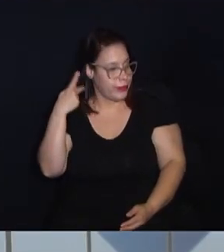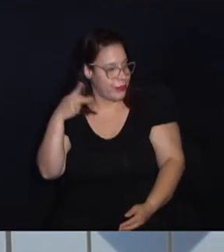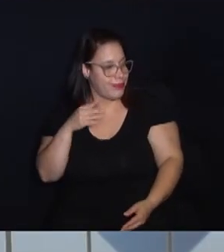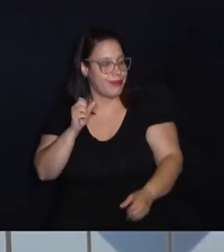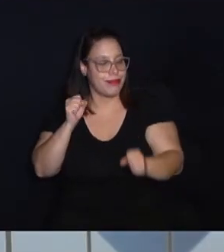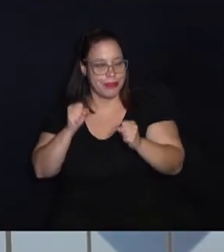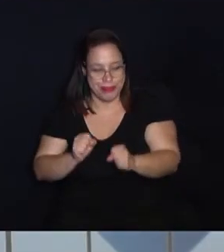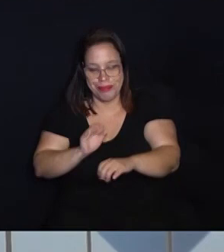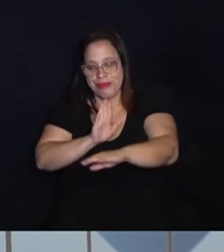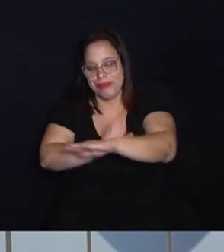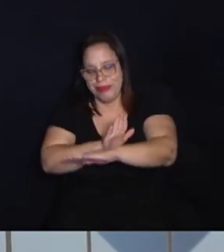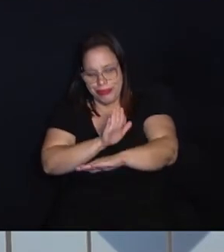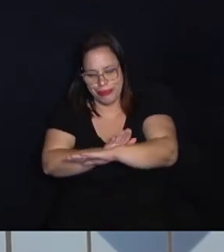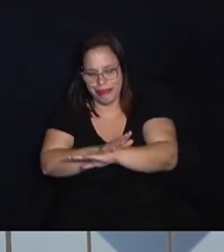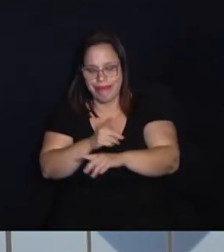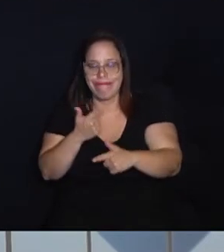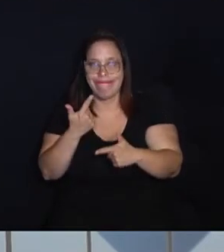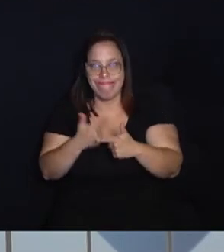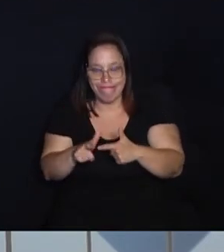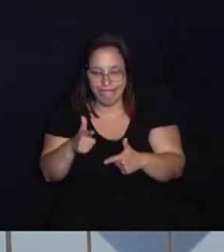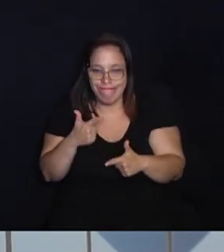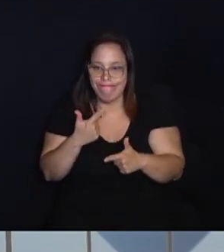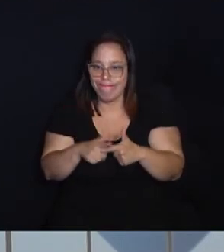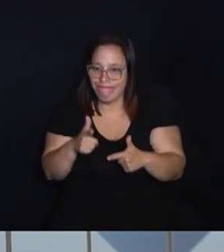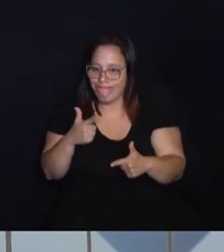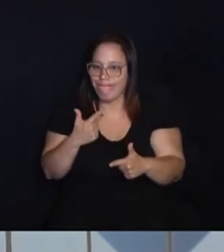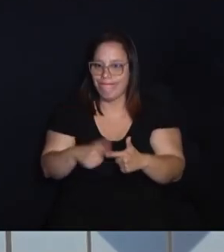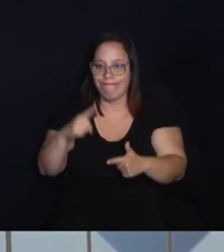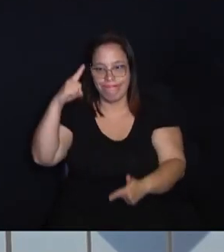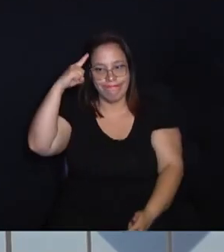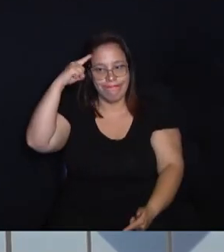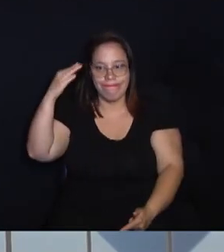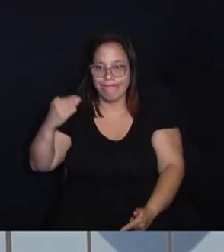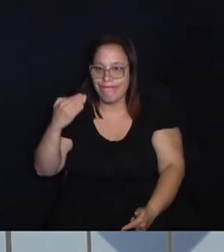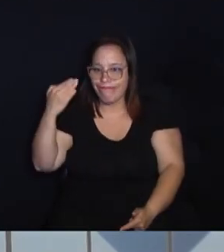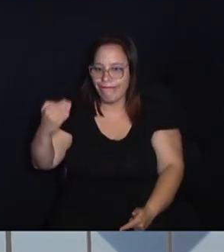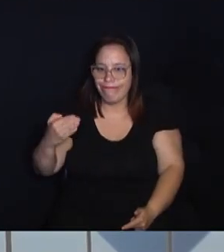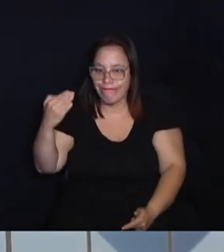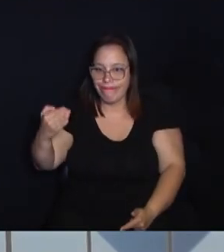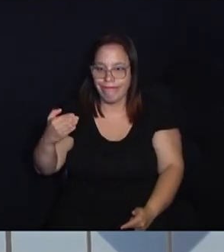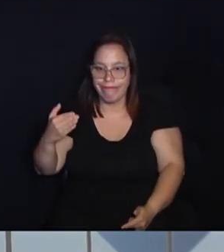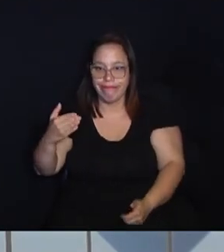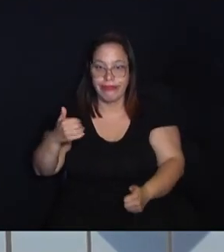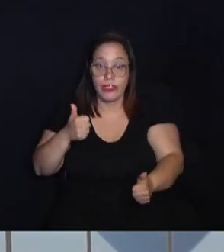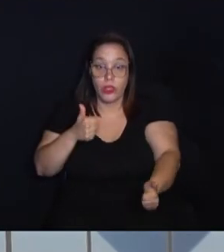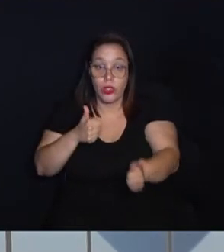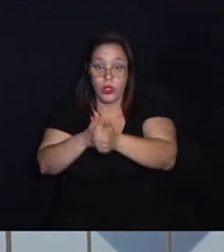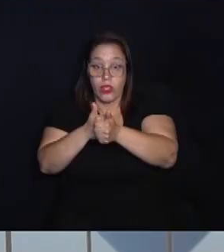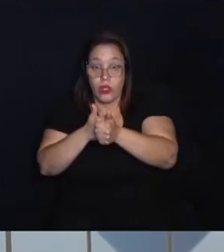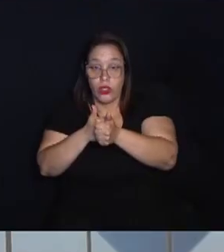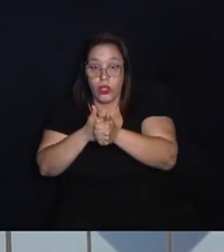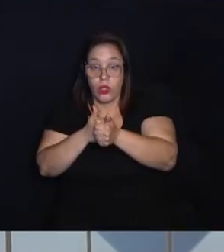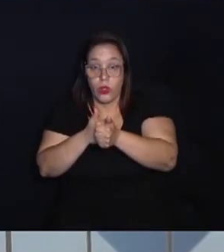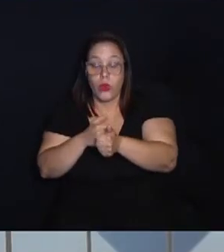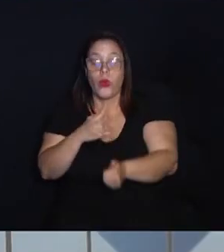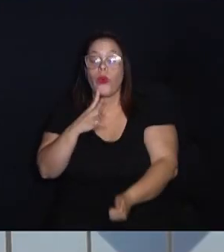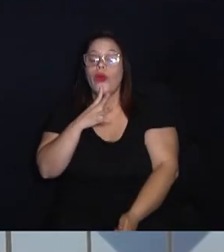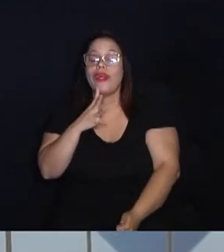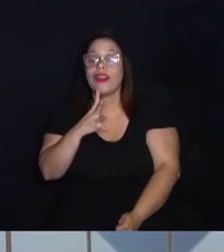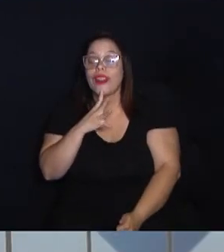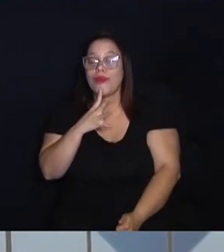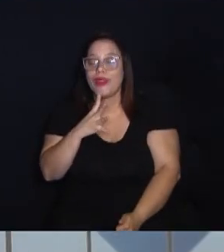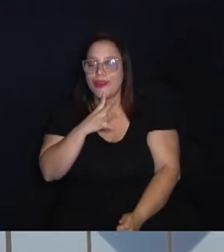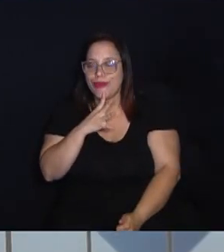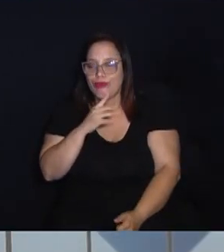a resolver muitos dos problemas do dia a dia da população. Então, quando a gente fala de aproximar, significa dar conhecimento do